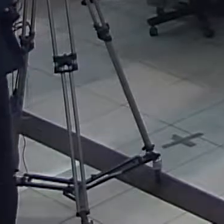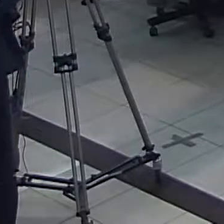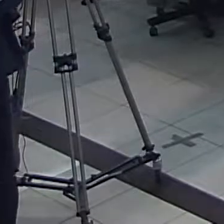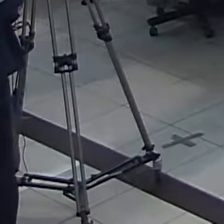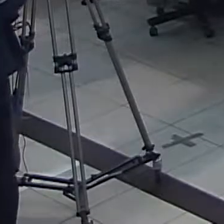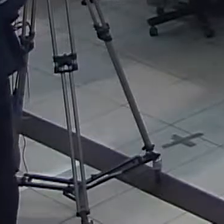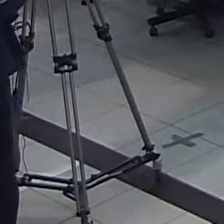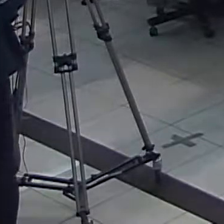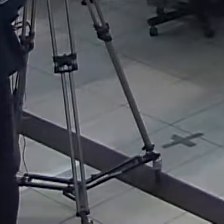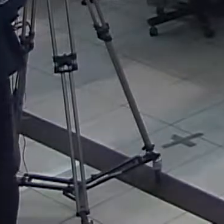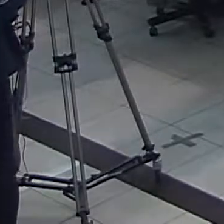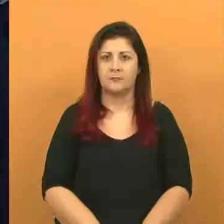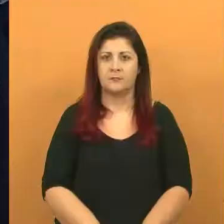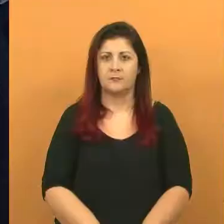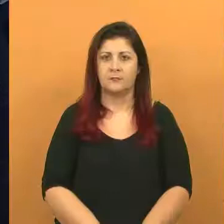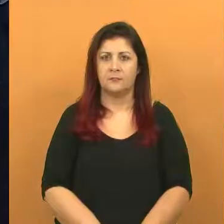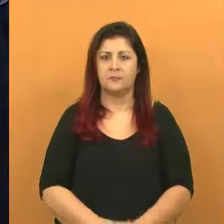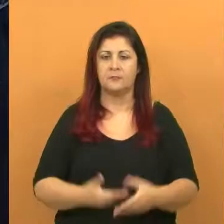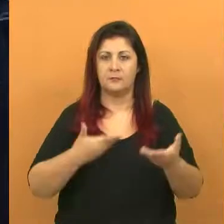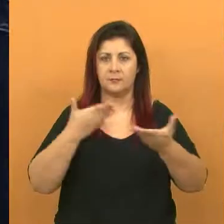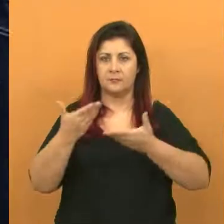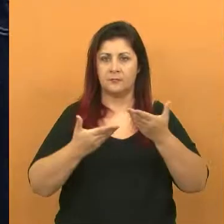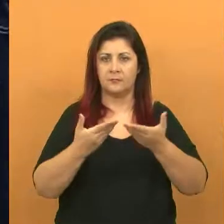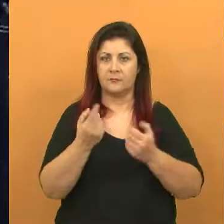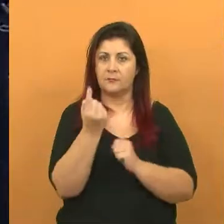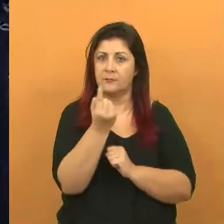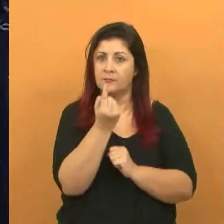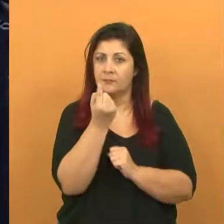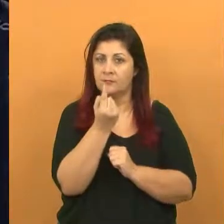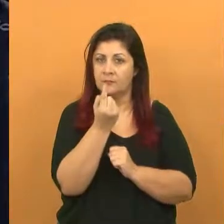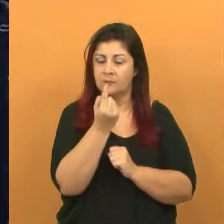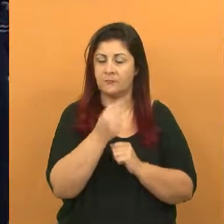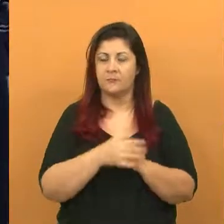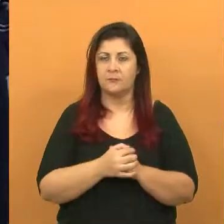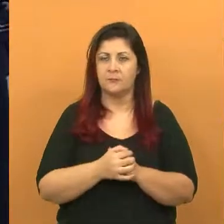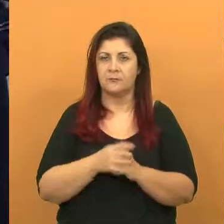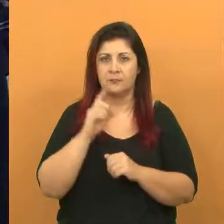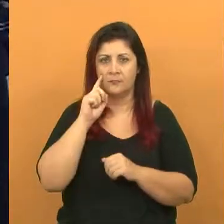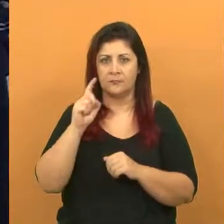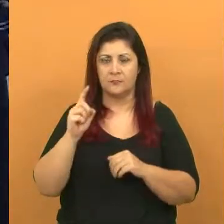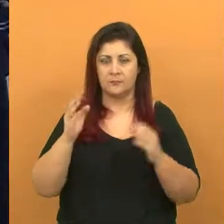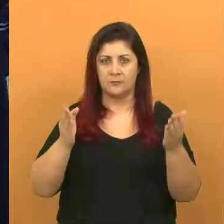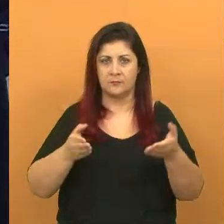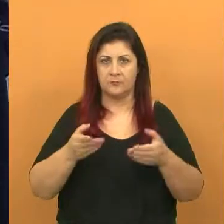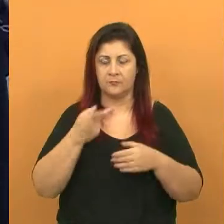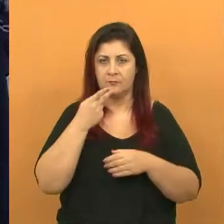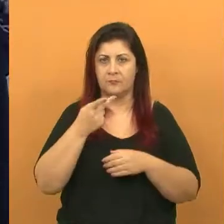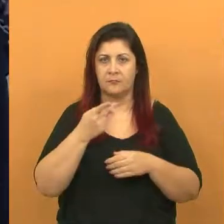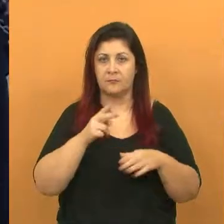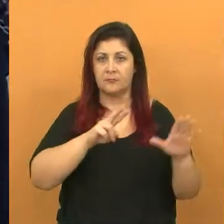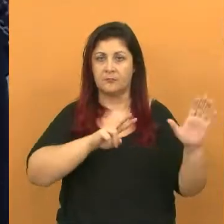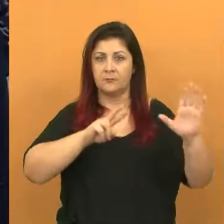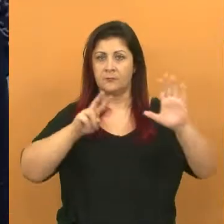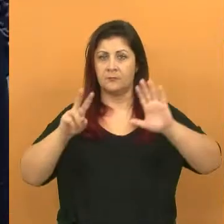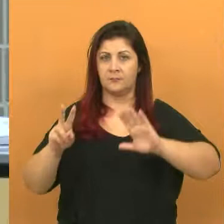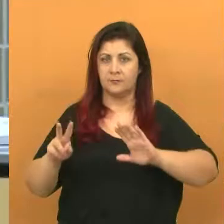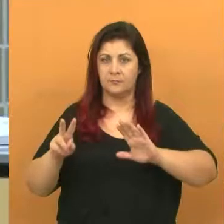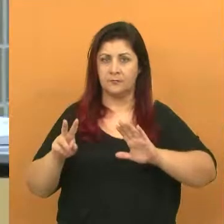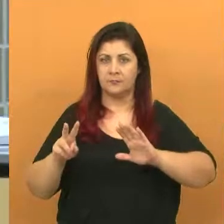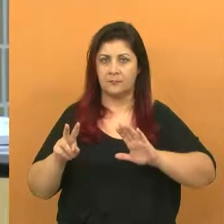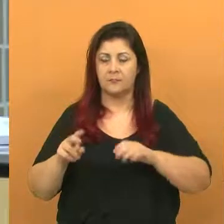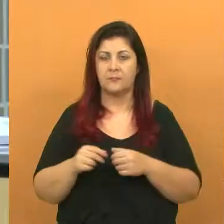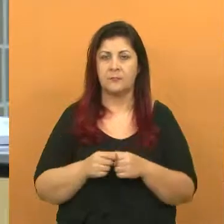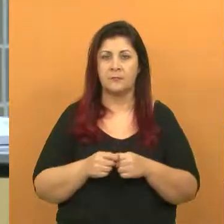Discussão única do projeto de lei do Legislativo número 72 de 2017, institui a Semana Municipal dos Contadores